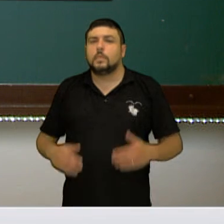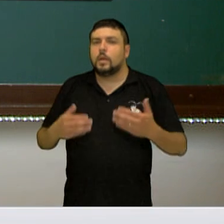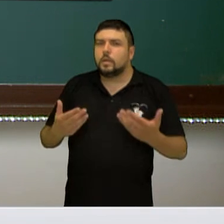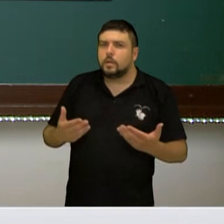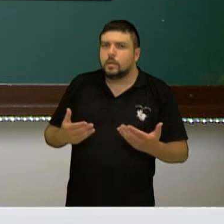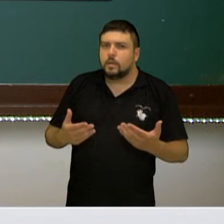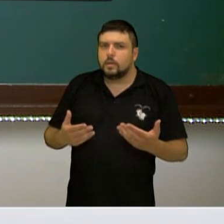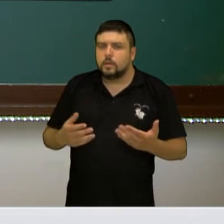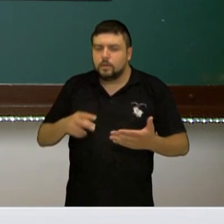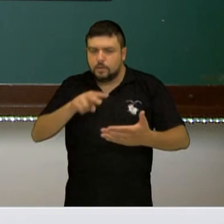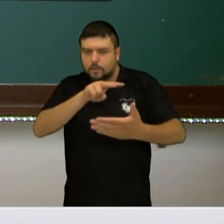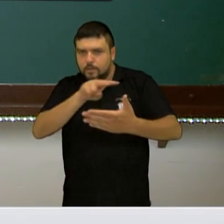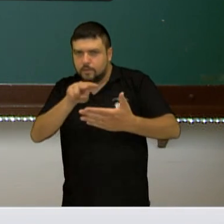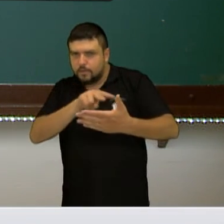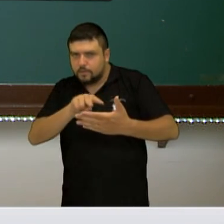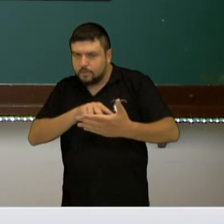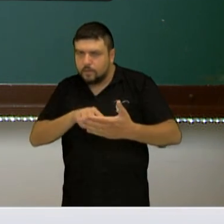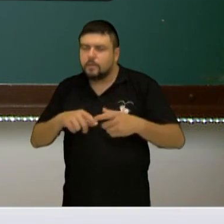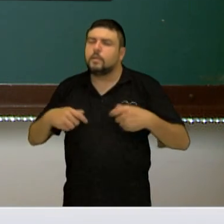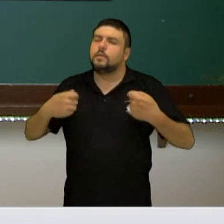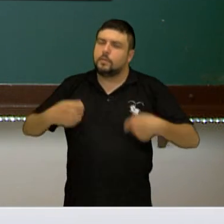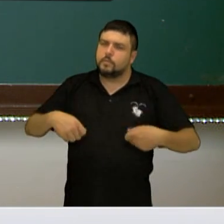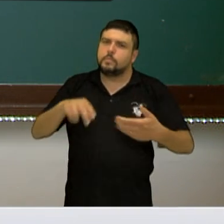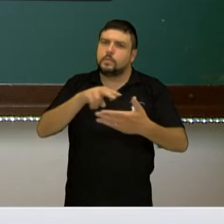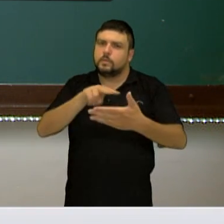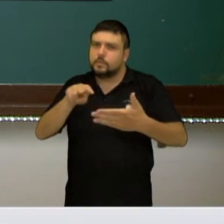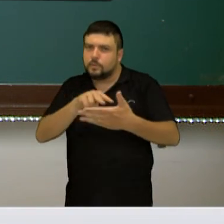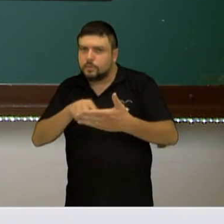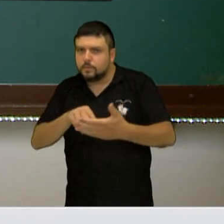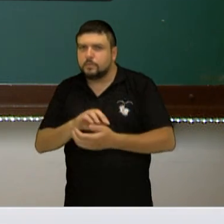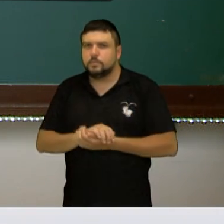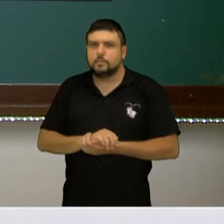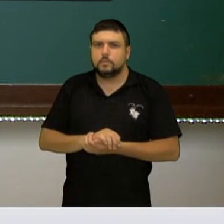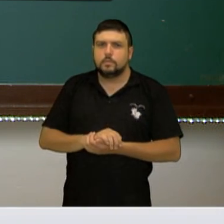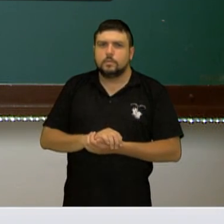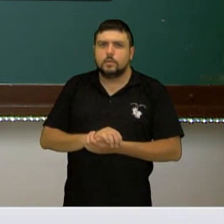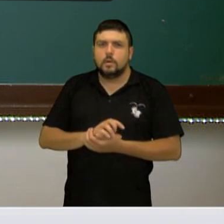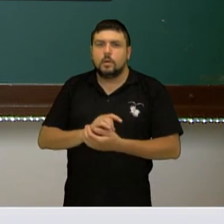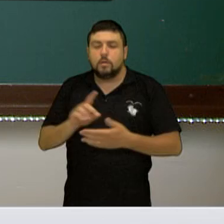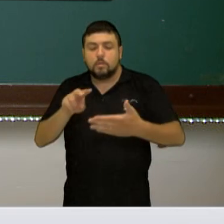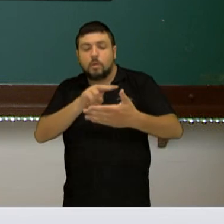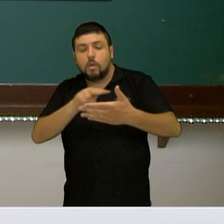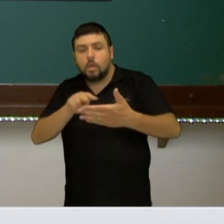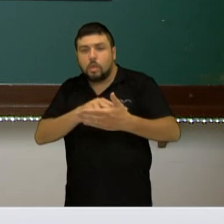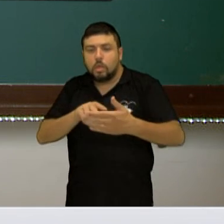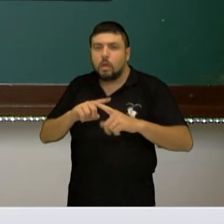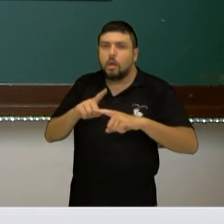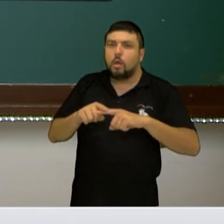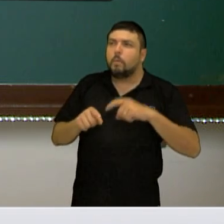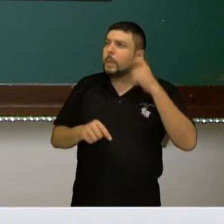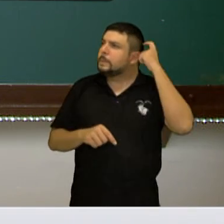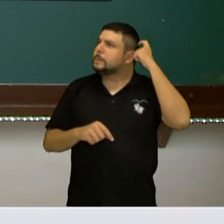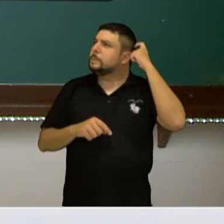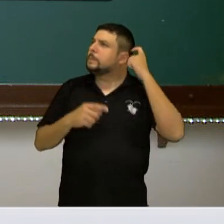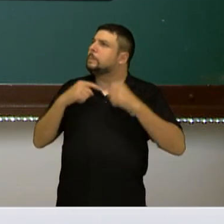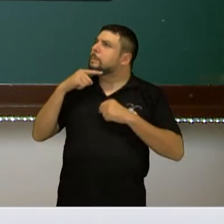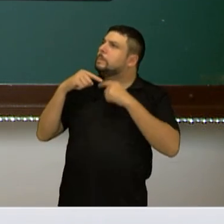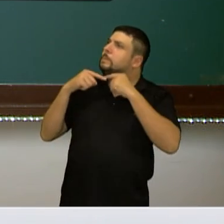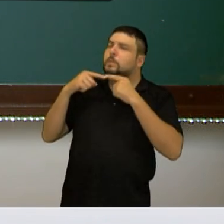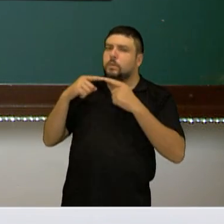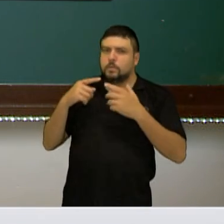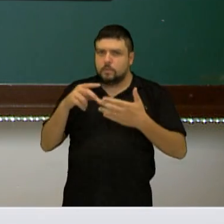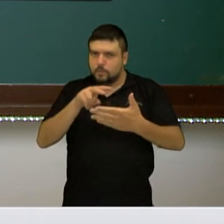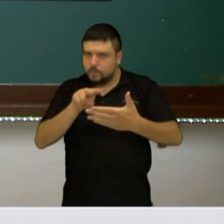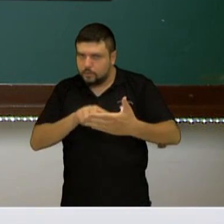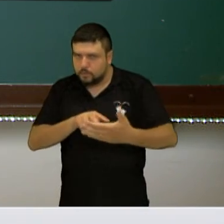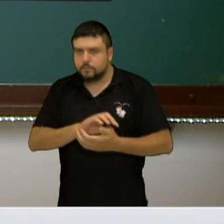leio as opções, tem que ler, né, gente? Ler e interpretar. Não basta só passar o olhinho lá decodificando as letrinhas, tá bom? Tem que ler e